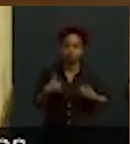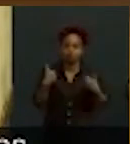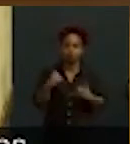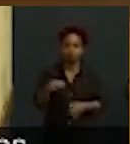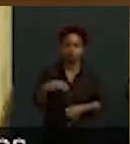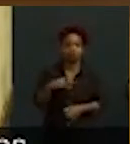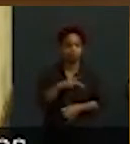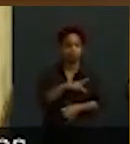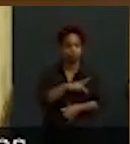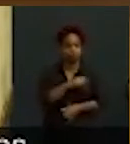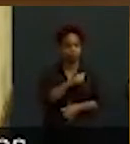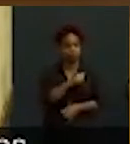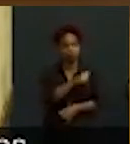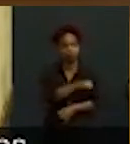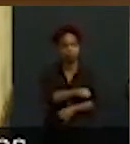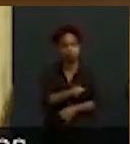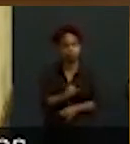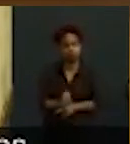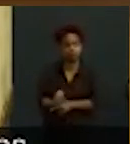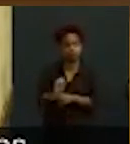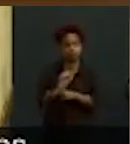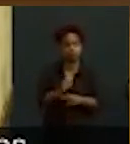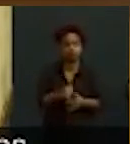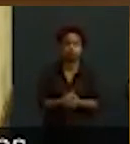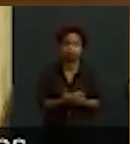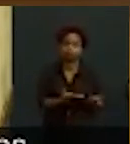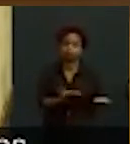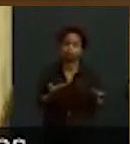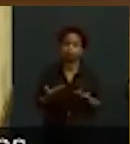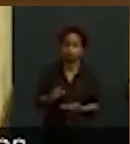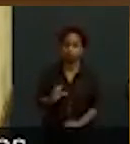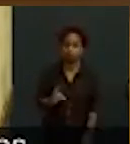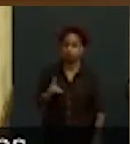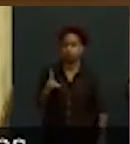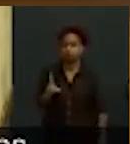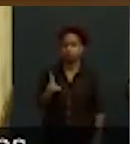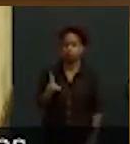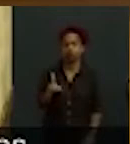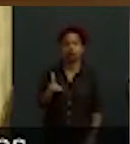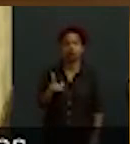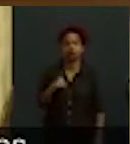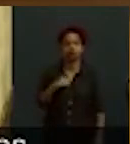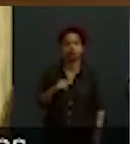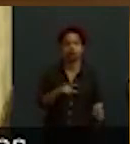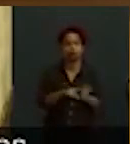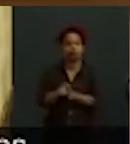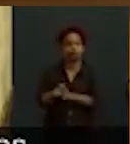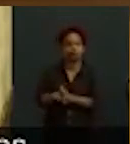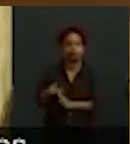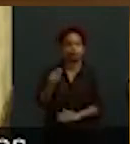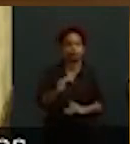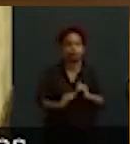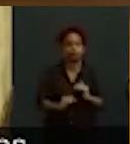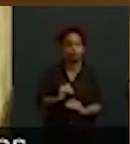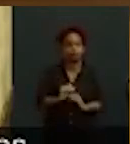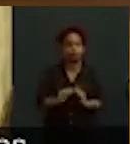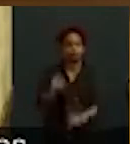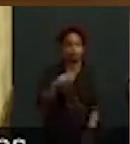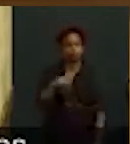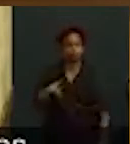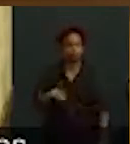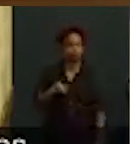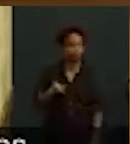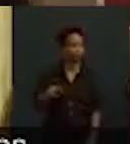Ministério Público do Estado do Rio de Janeiro convida a coordenadora do Centro de Pesquisas, professora